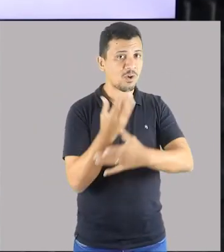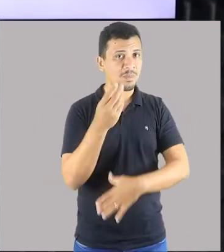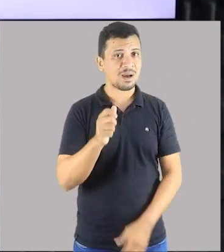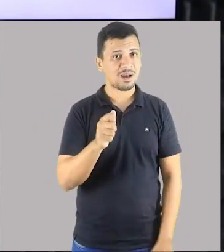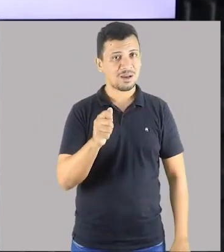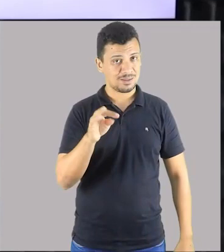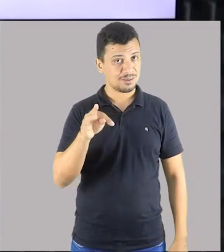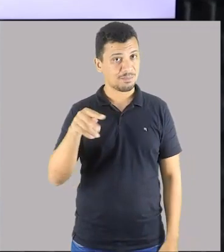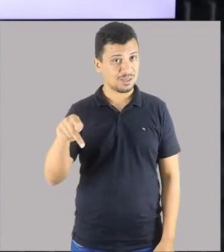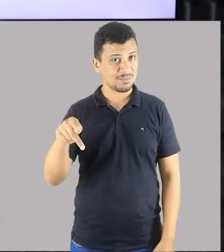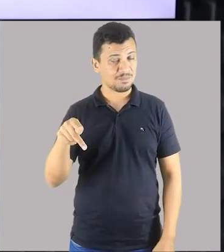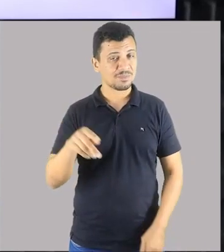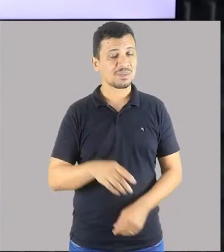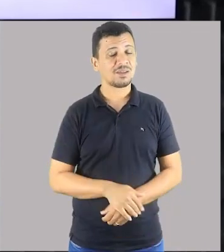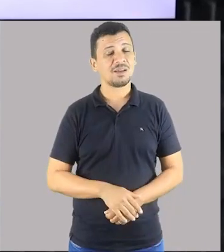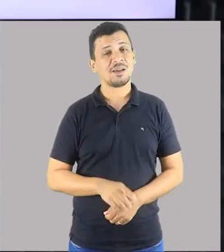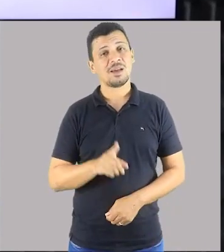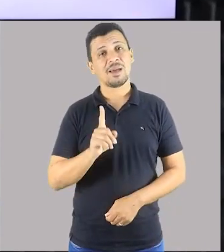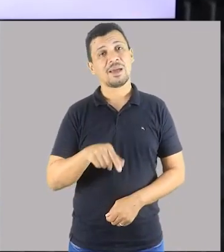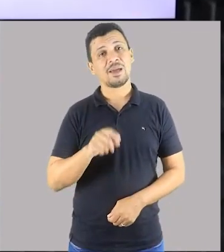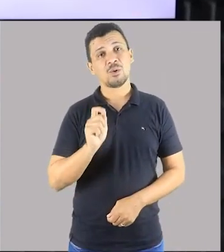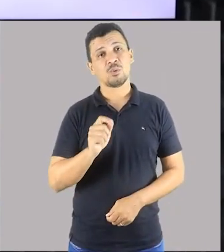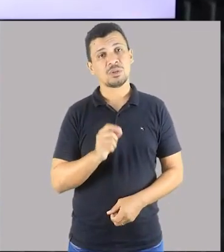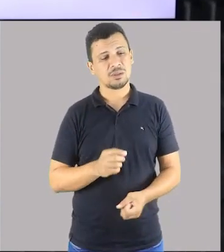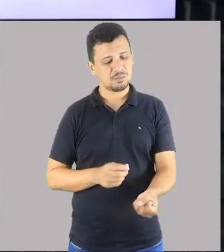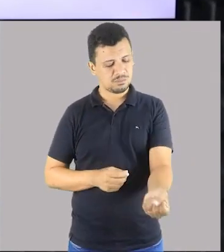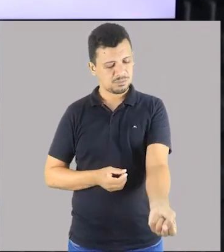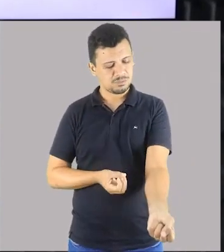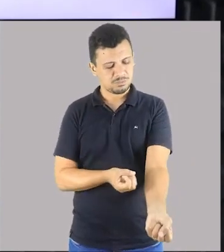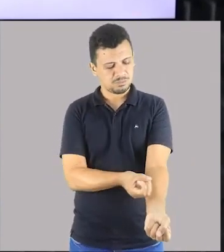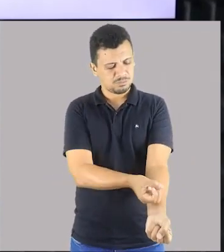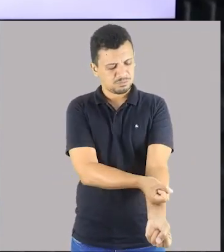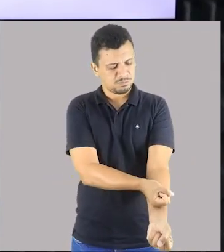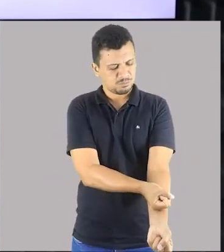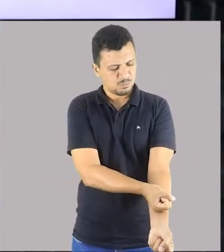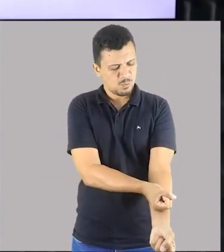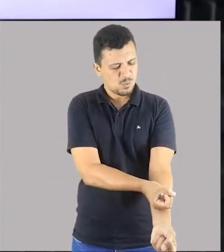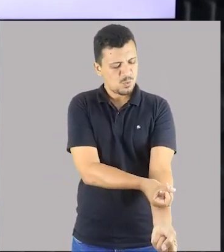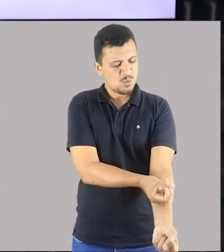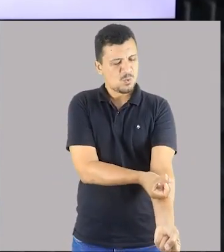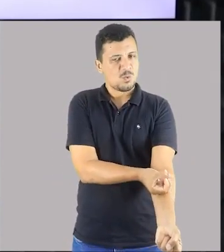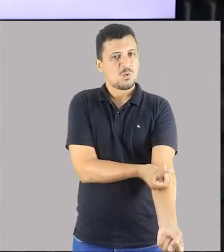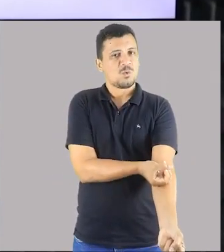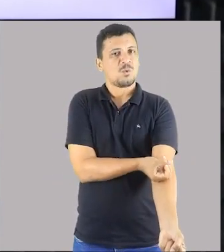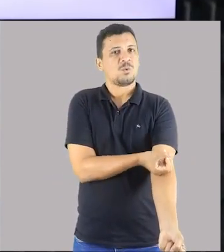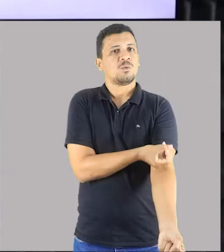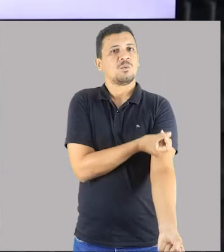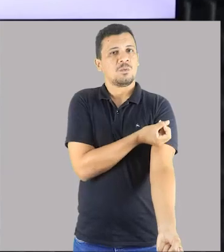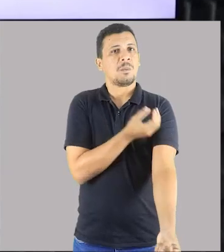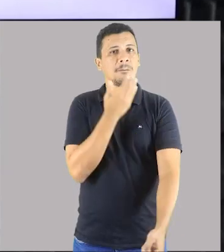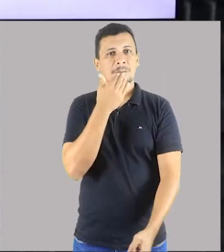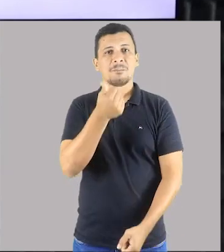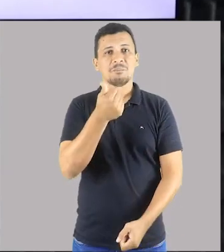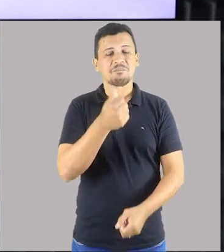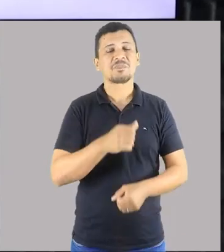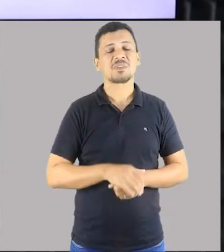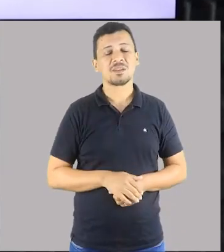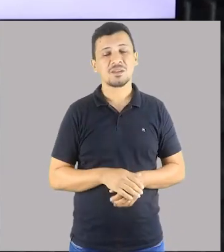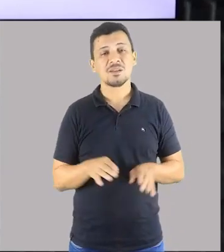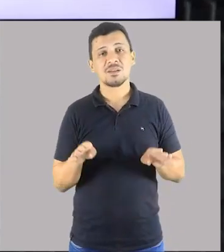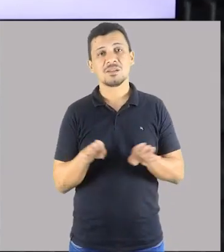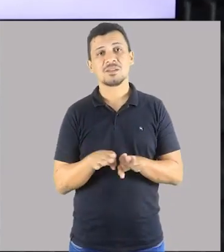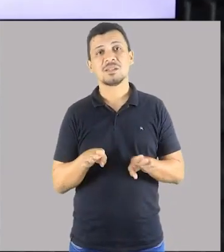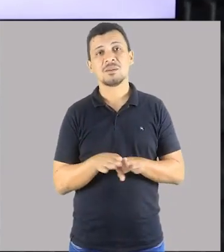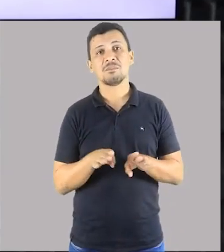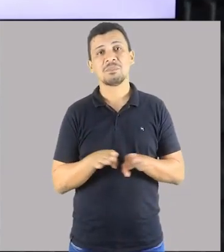é. Então, um dos mecanismos é a vasodilatação da musculatura, dos capilares da musculatura. Esses capilares